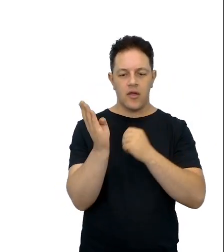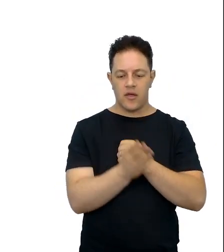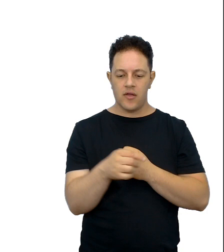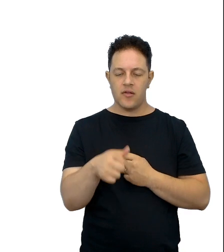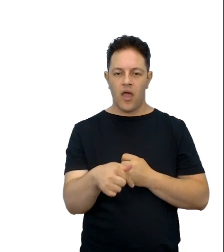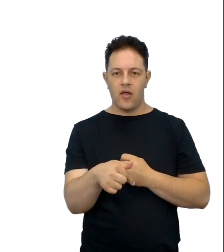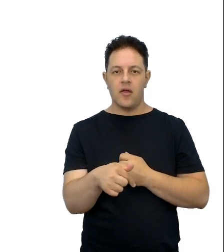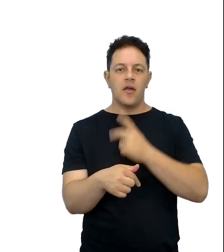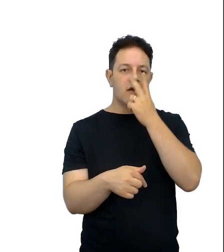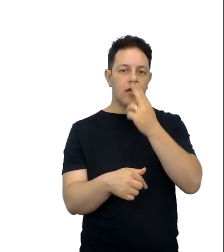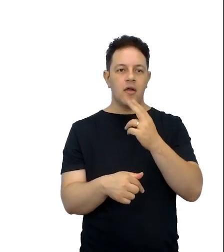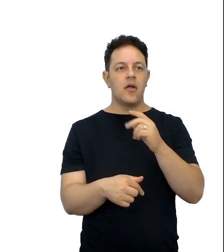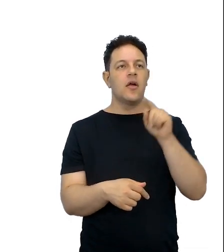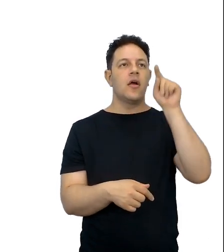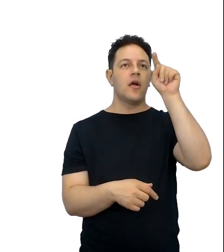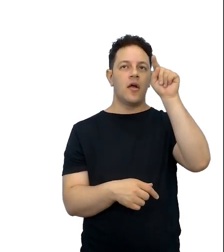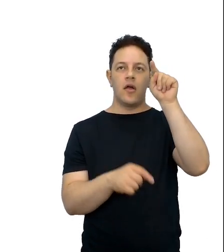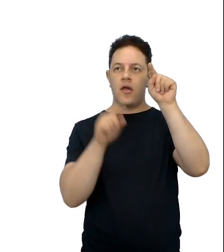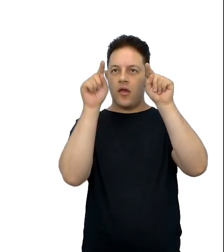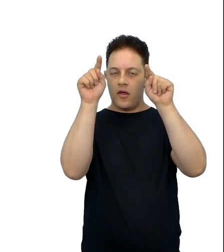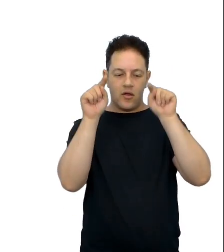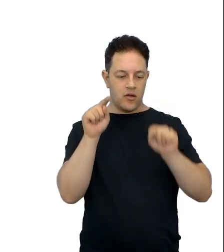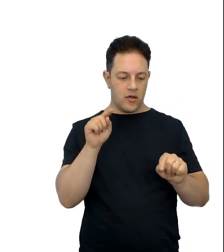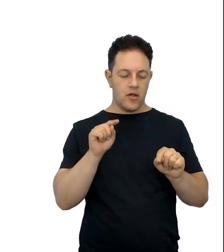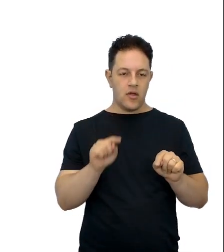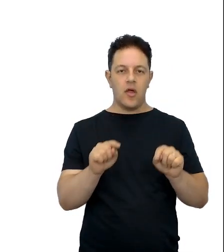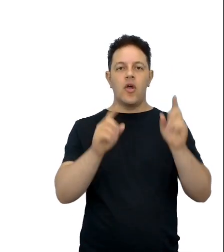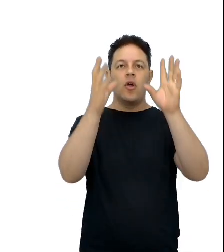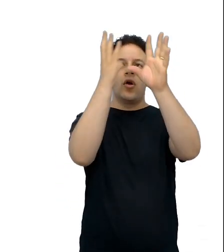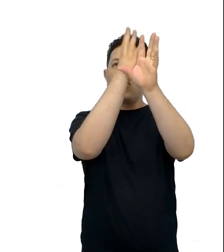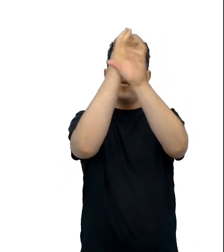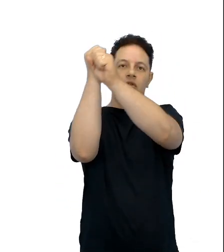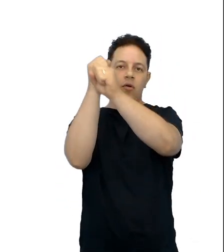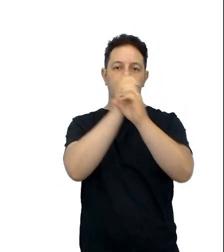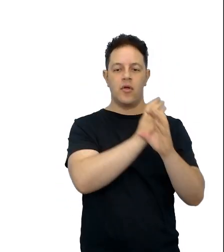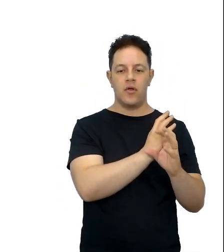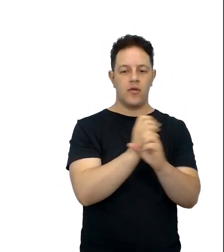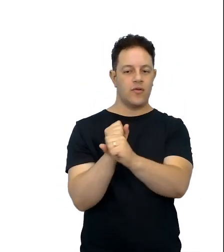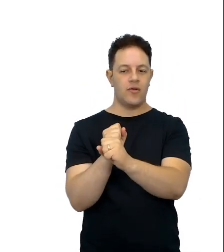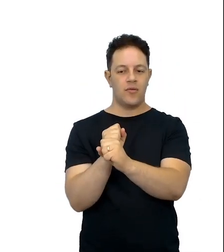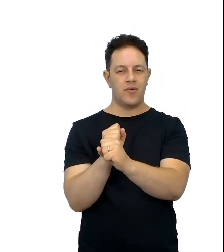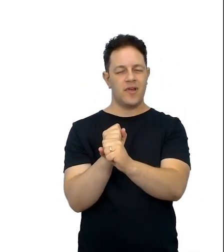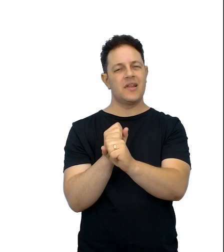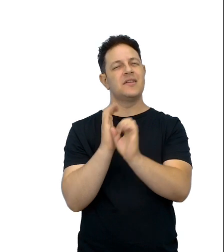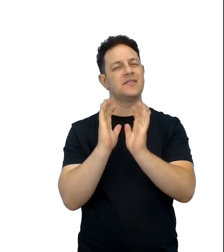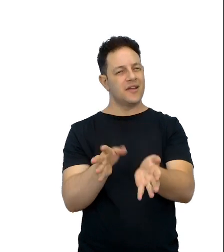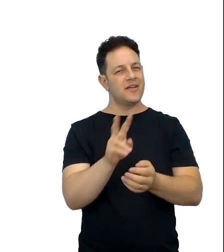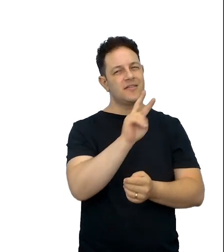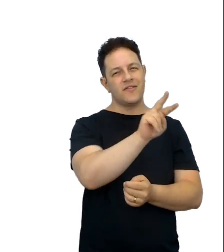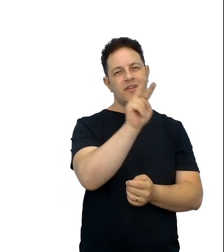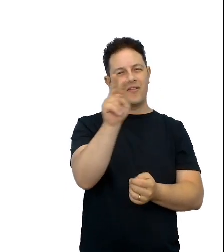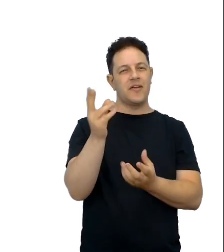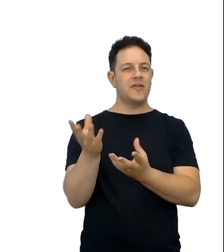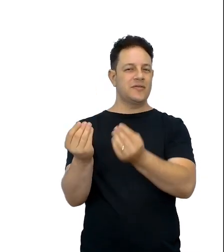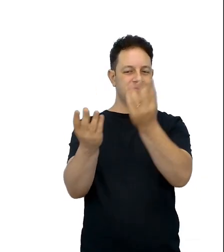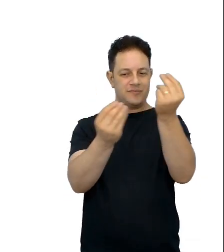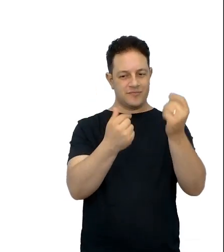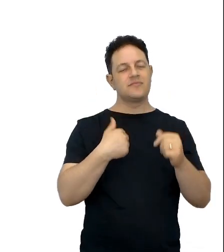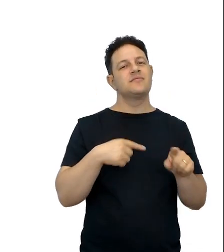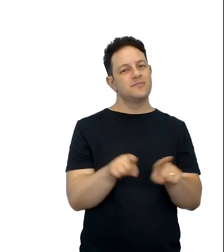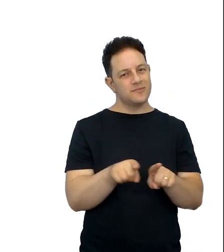somam numerador com numerador, denominador com denominador. Vocês já viram muito isso na sala de aula, eu também,